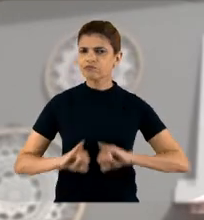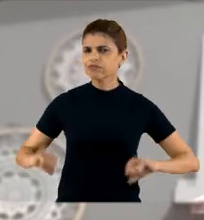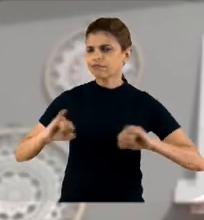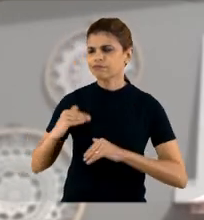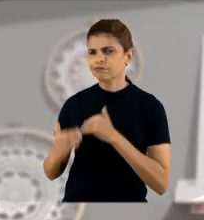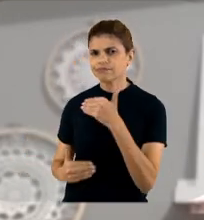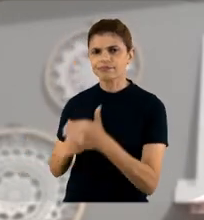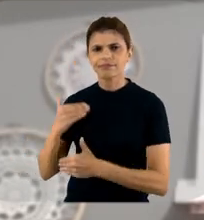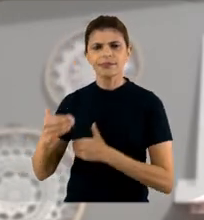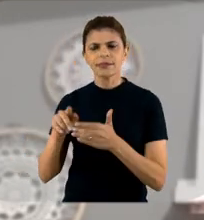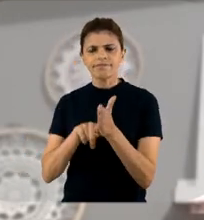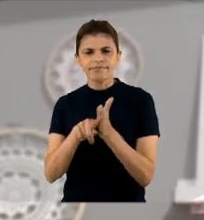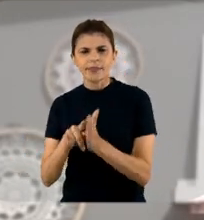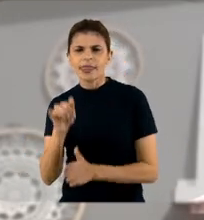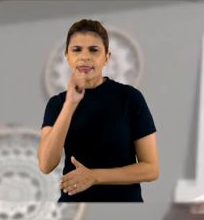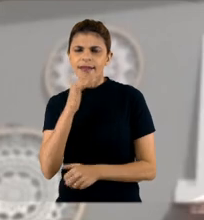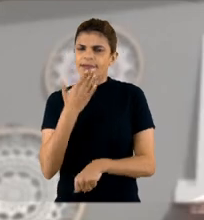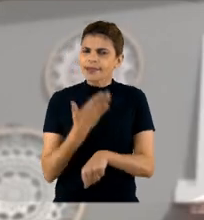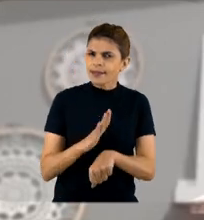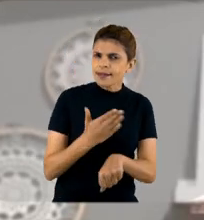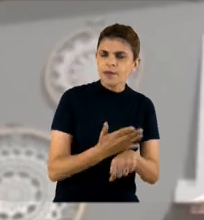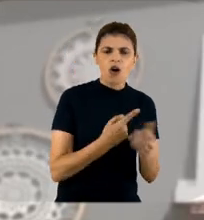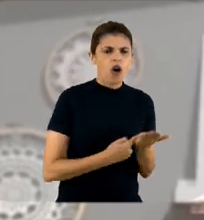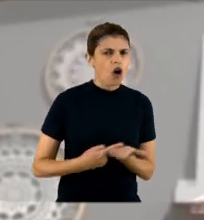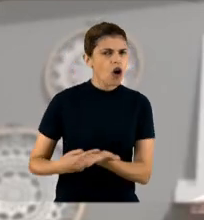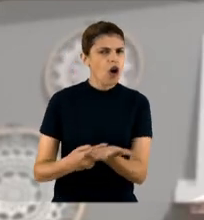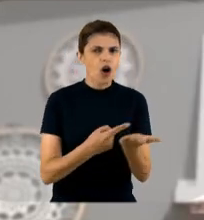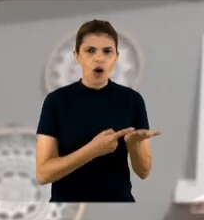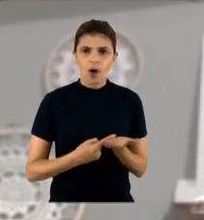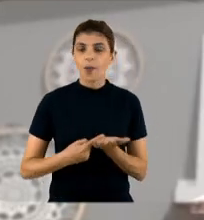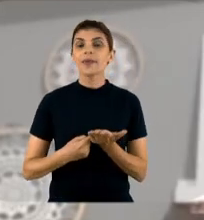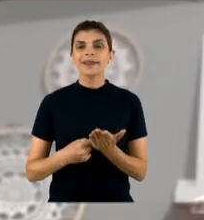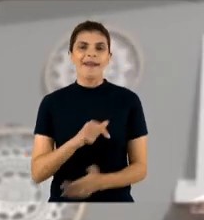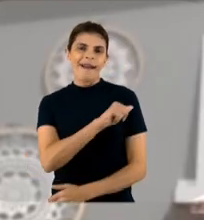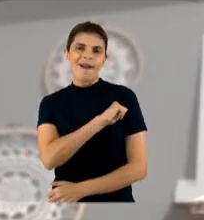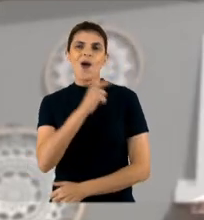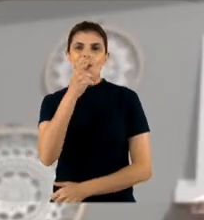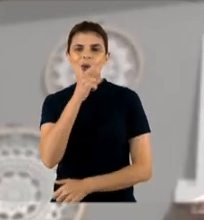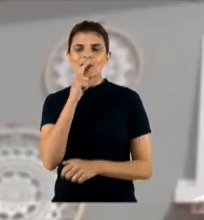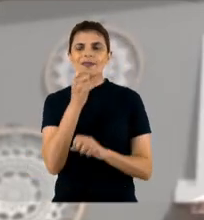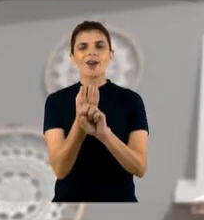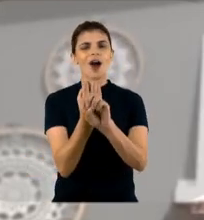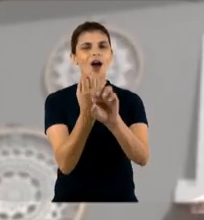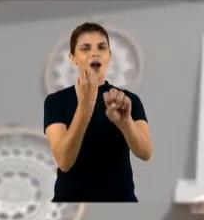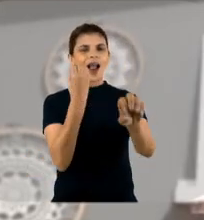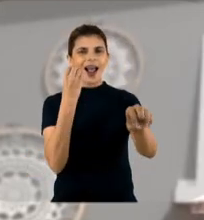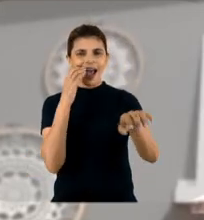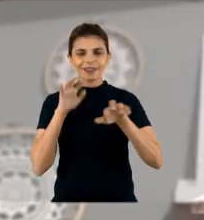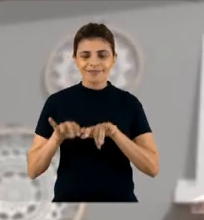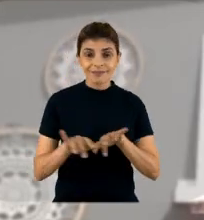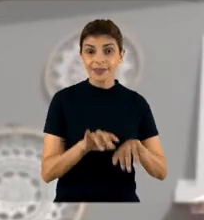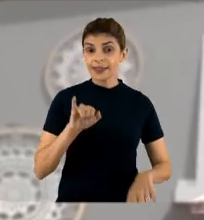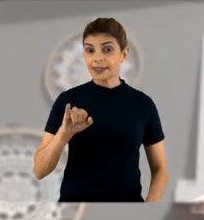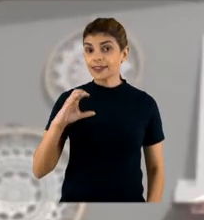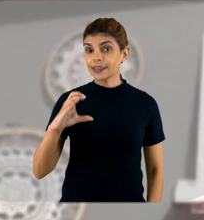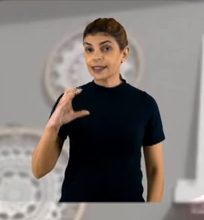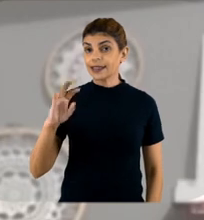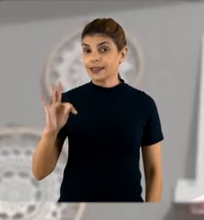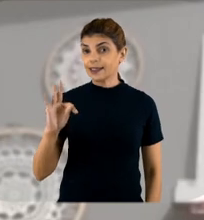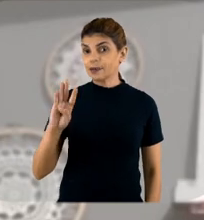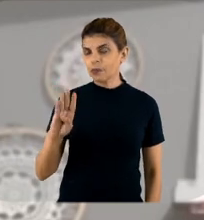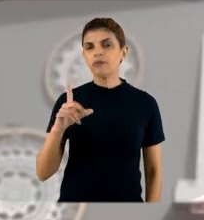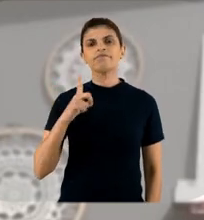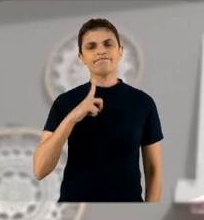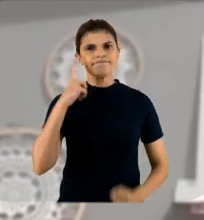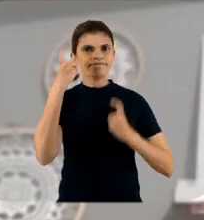Divulgamos processos, fizemos treinamentos, combinamos com os alunos e seguimos navegando online. No ICTB,